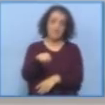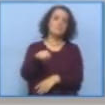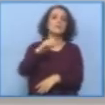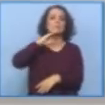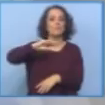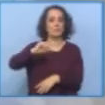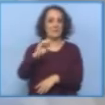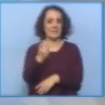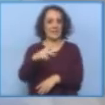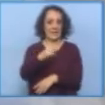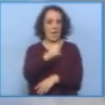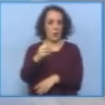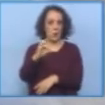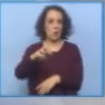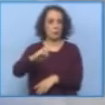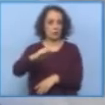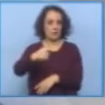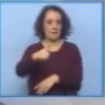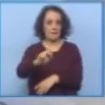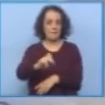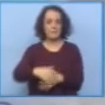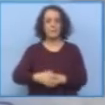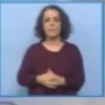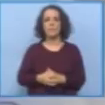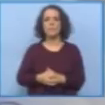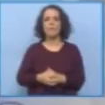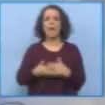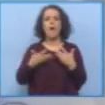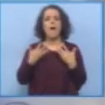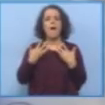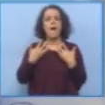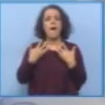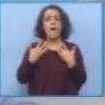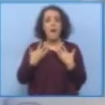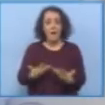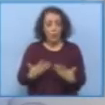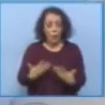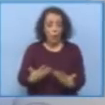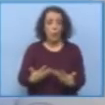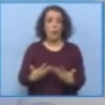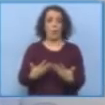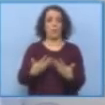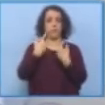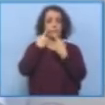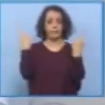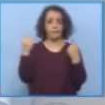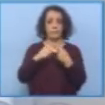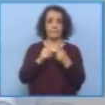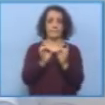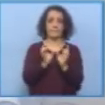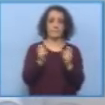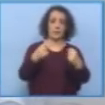Compostela. Padre Luís Alberto, naquela altura, hoje tudo passa através do mail, do